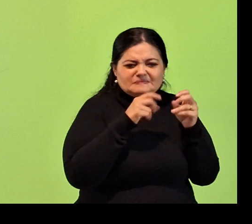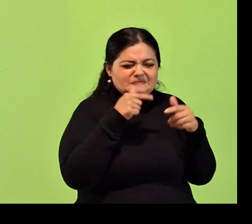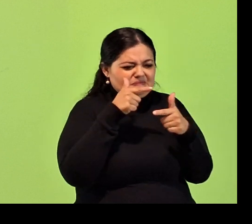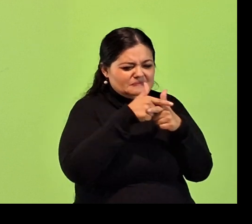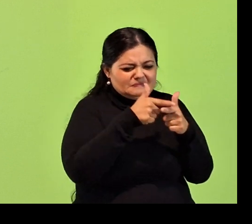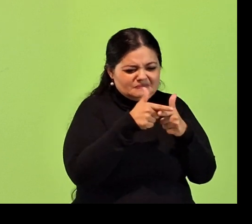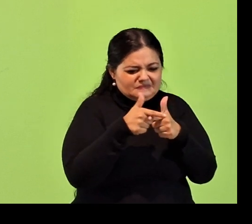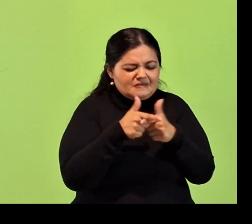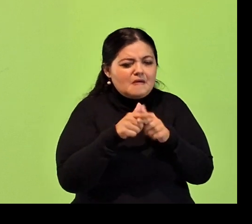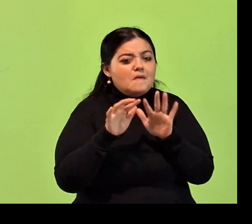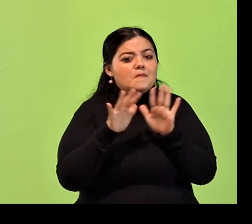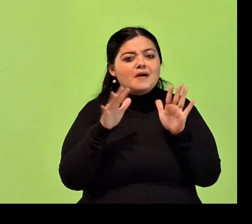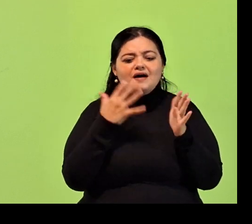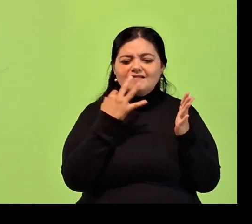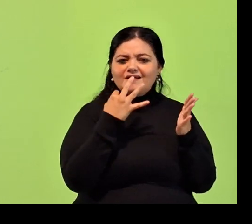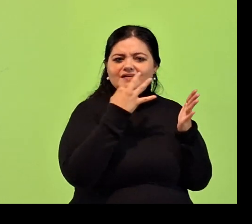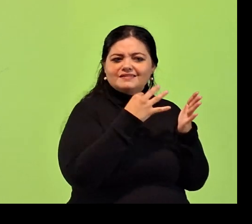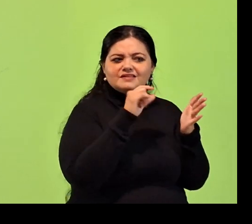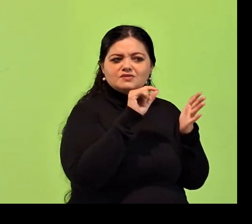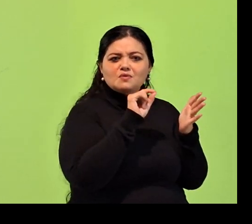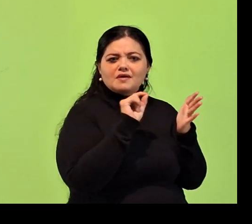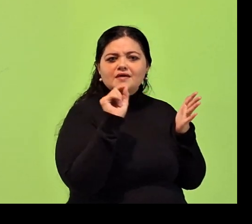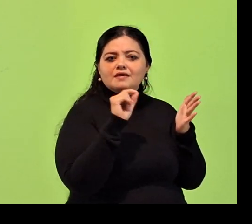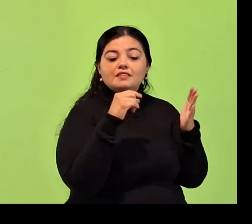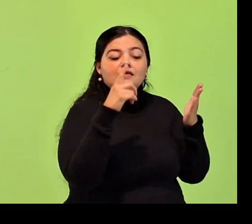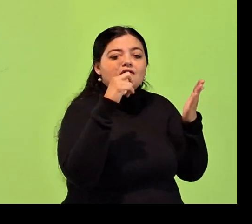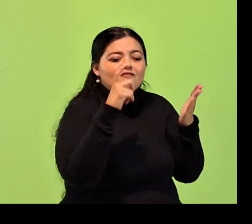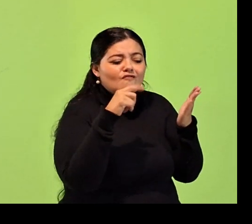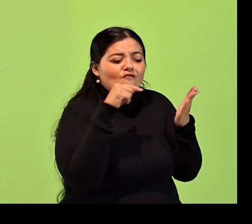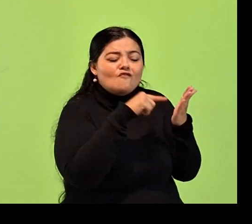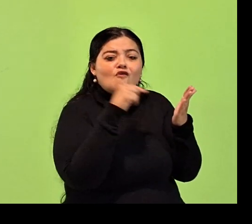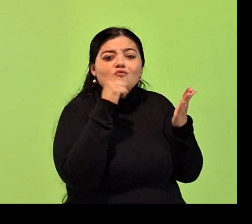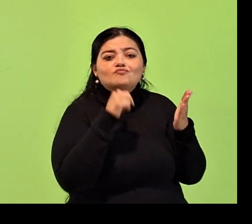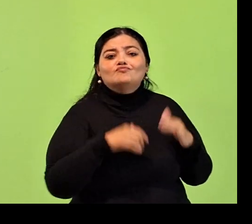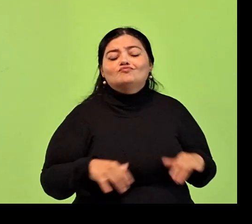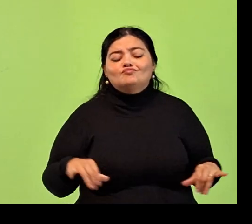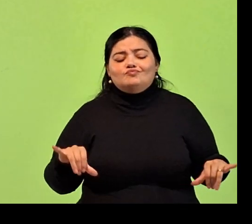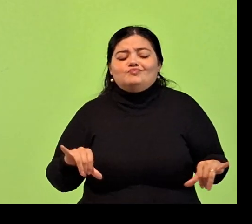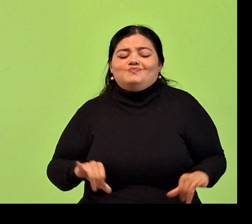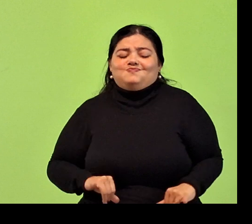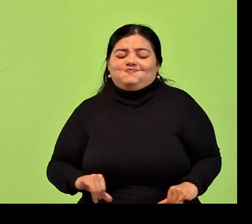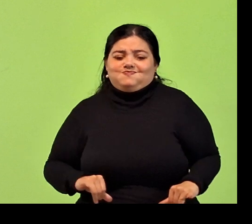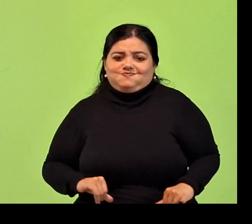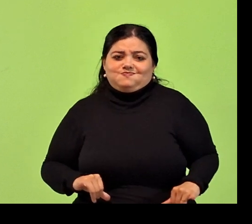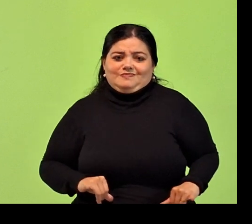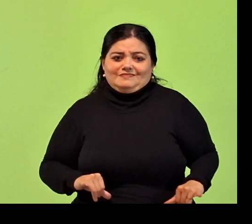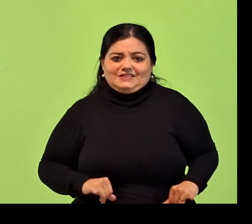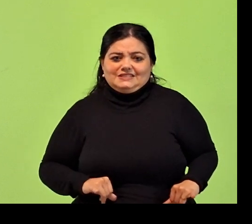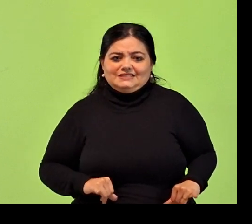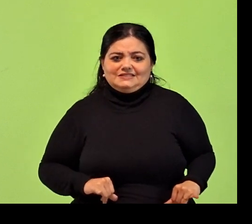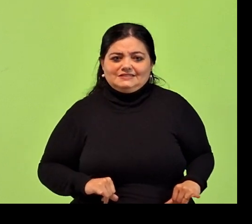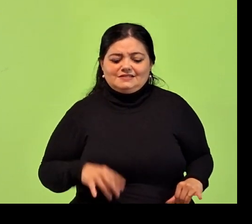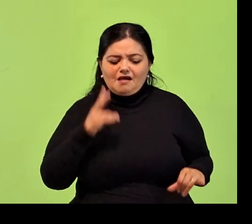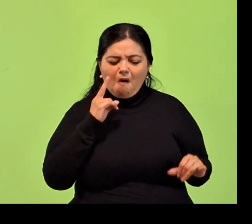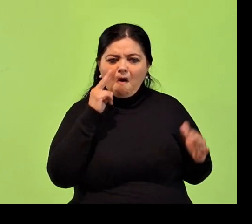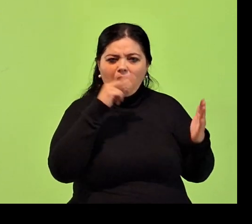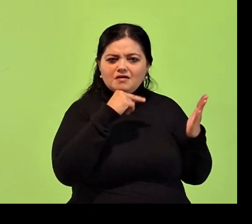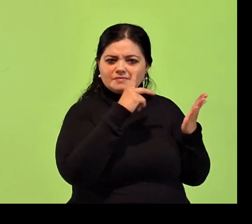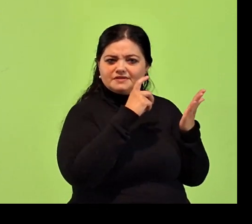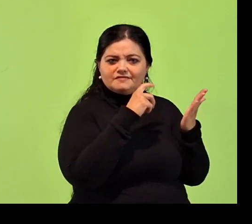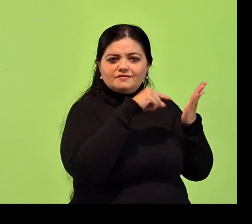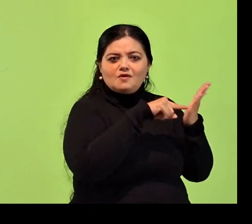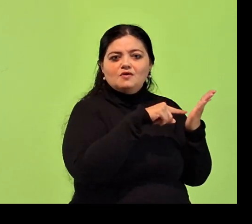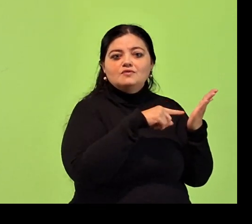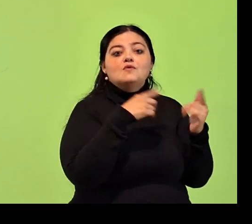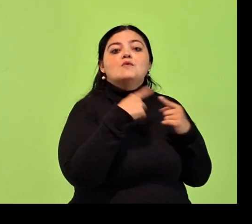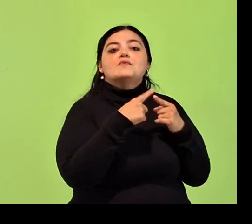contraposição da foto de Paulina Bossi, em profundo sofrimento, com a foto de Valentina, sendo construída como